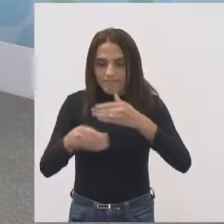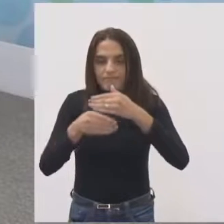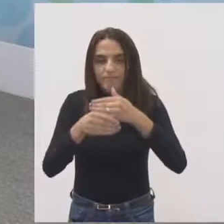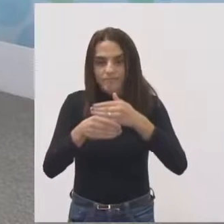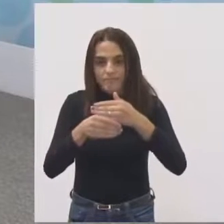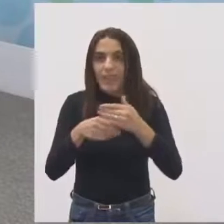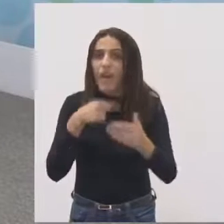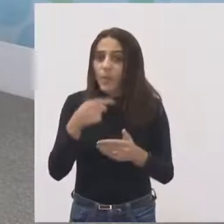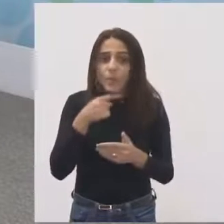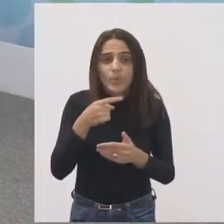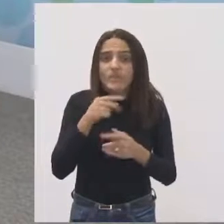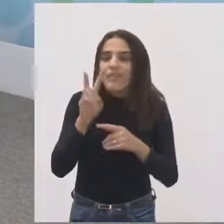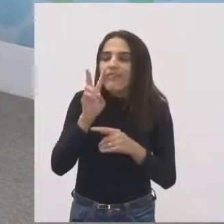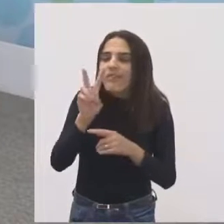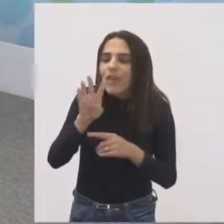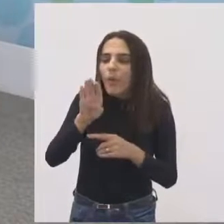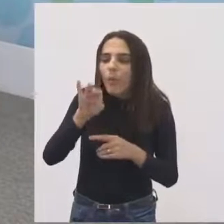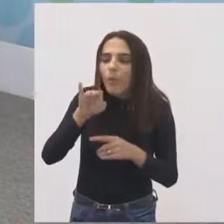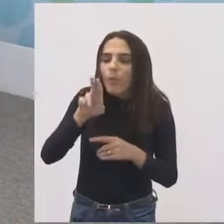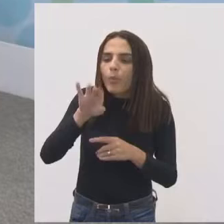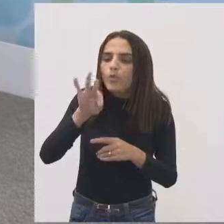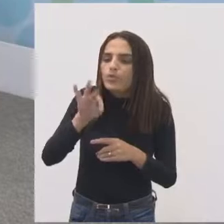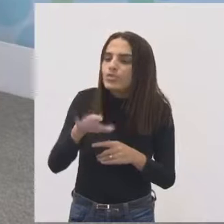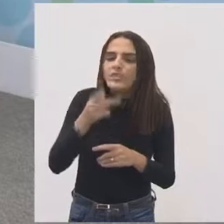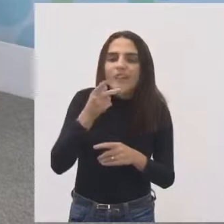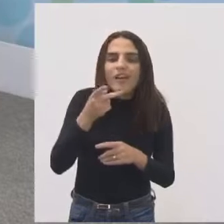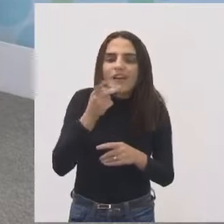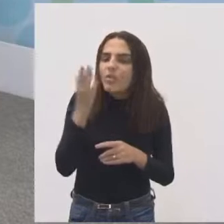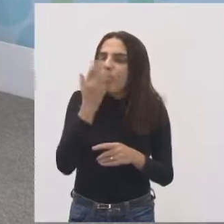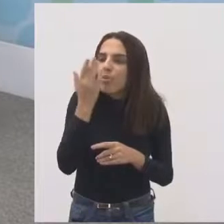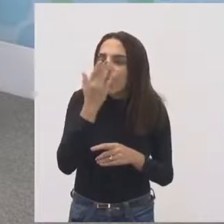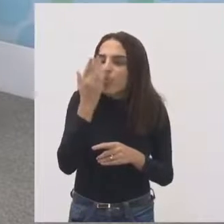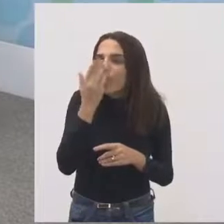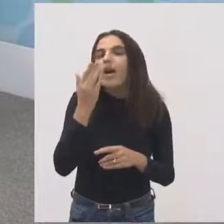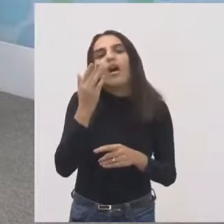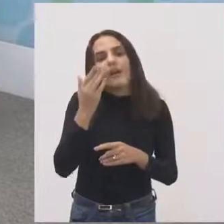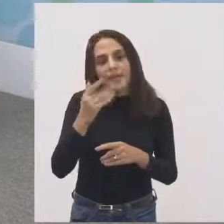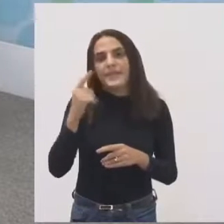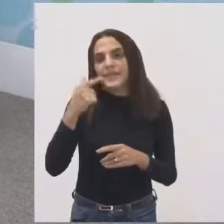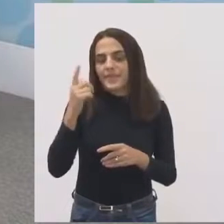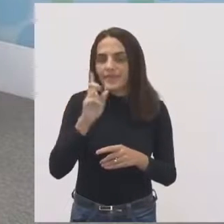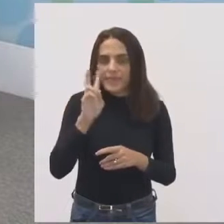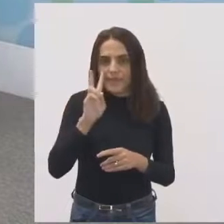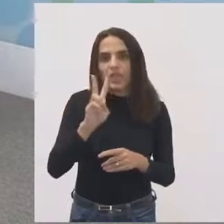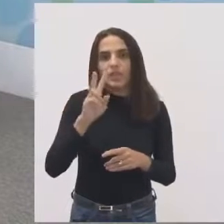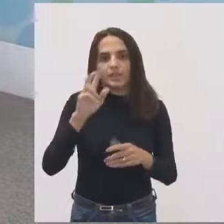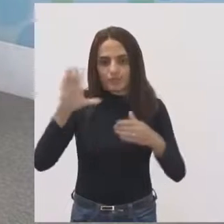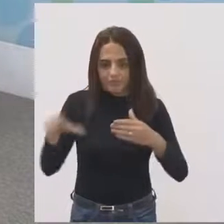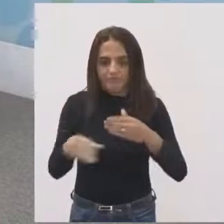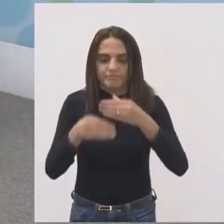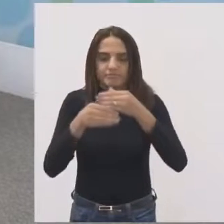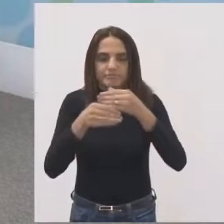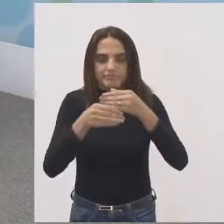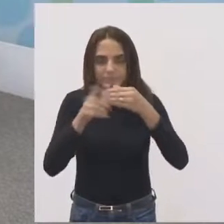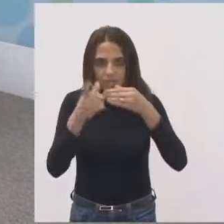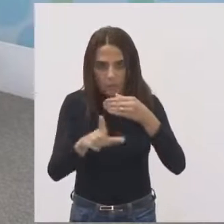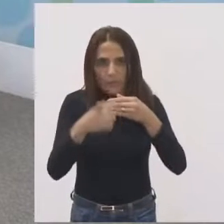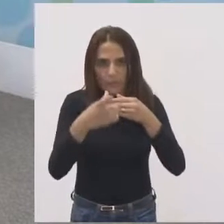não consegui ver onde é o boot, onde o Felipe tá falando. Aí vocês conseguem assistir lá no repositório e